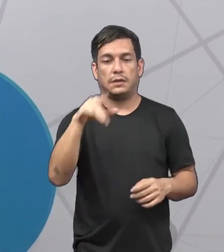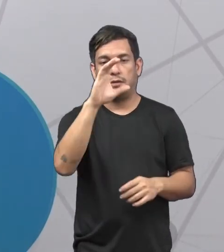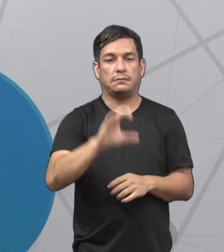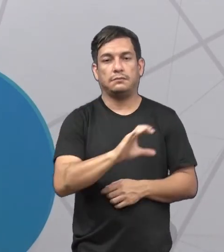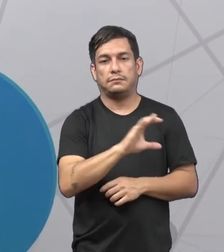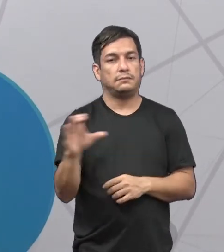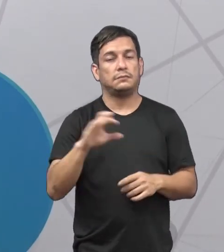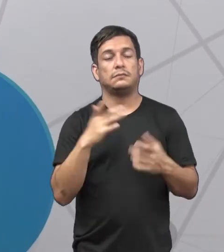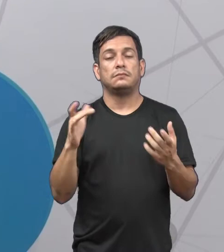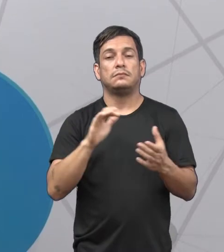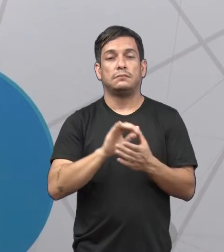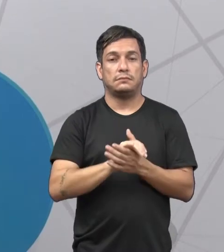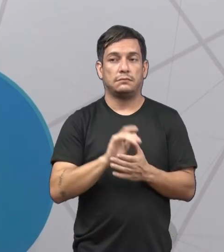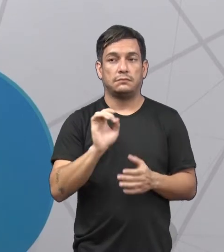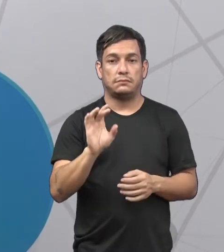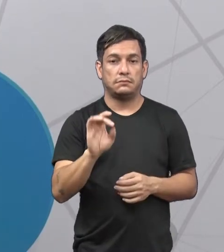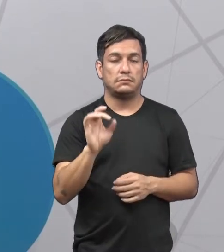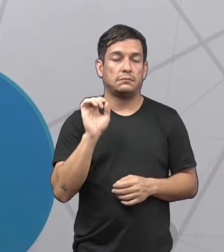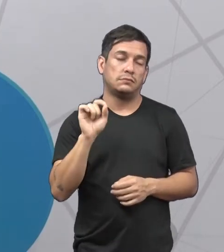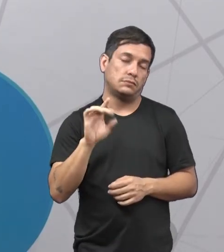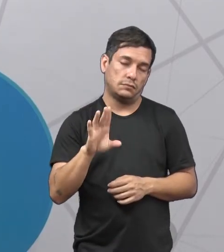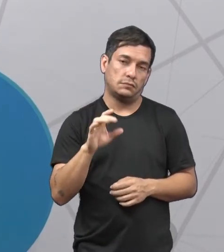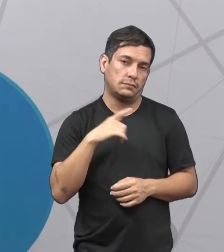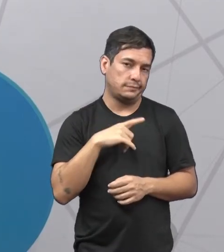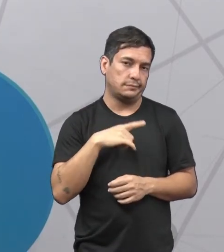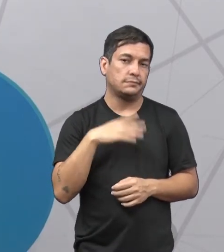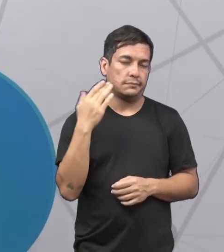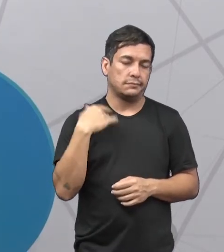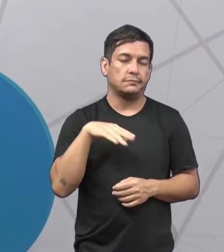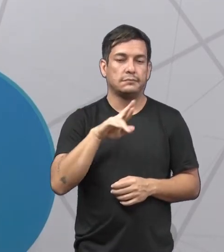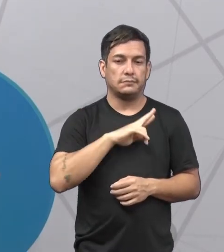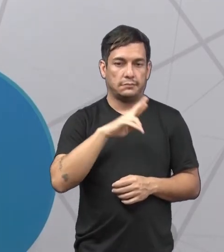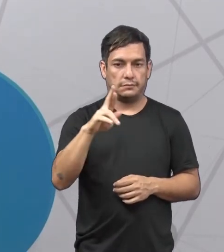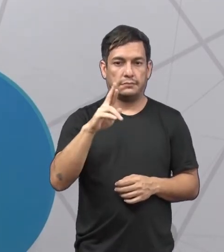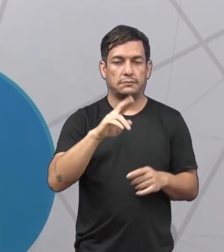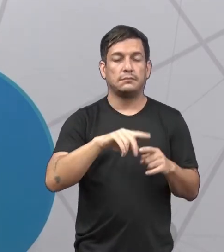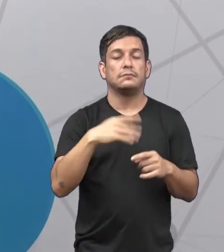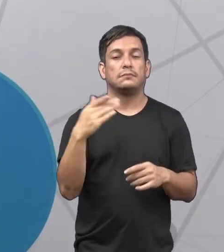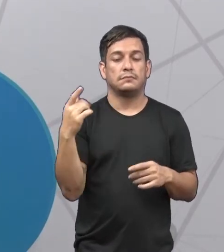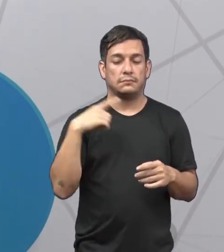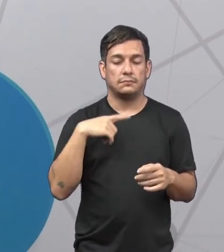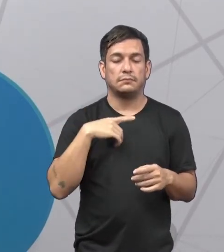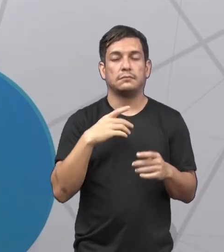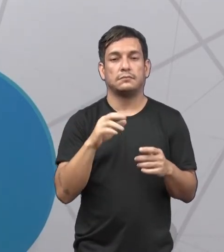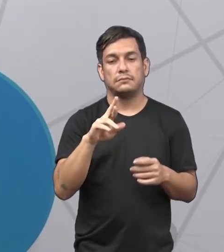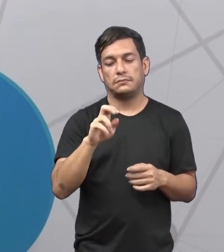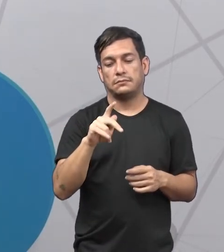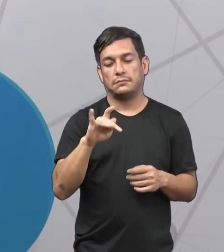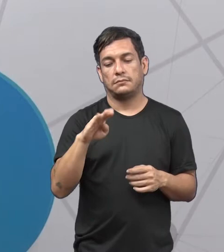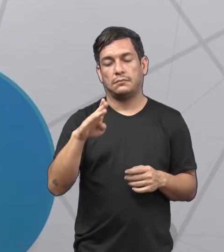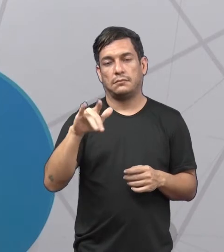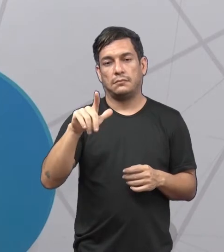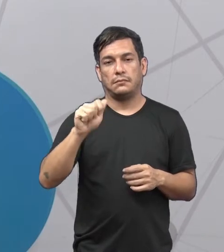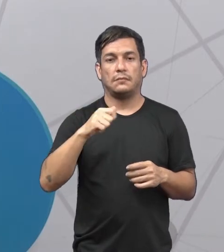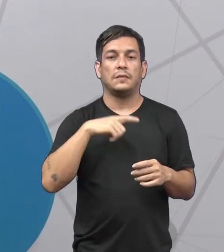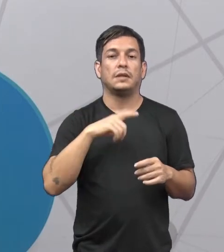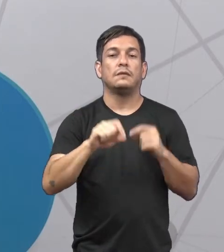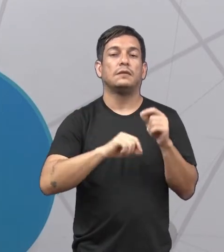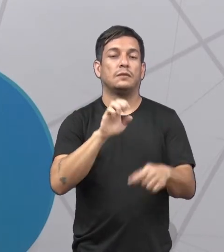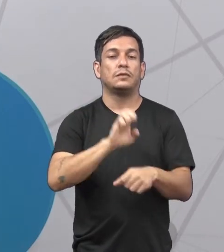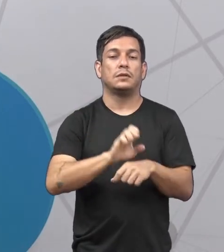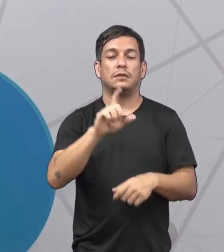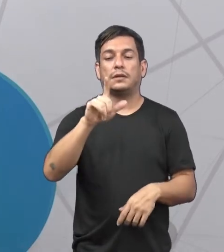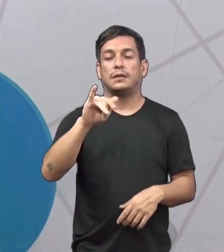o casamento que era permitido era o casamento que se tinha, era o religioso. Quando veio a República, implantou-se então o Estado